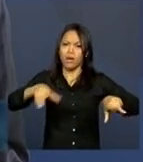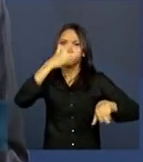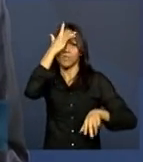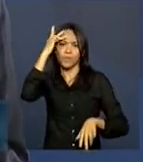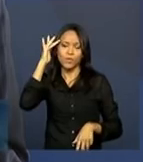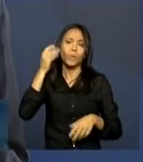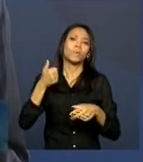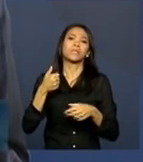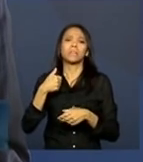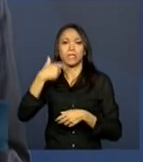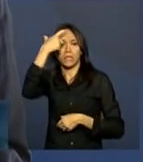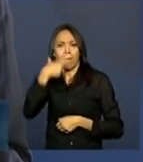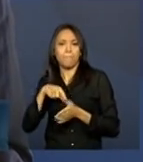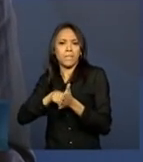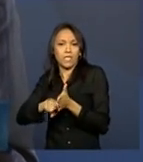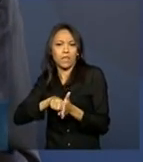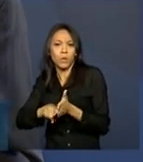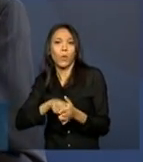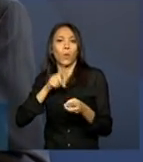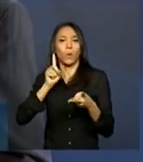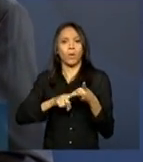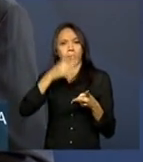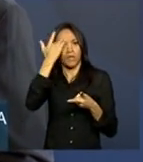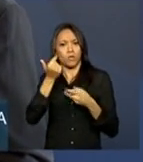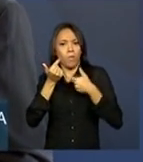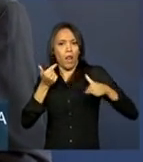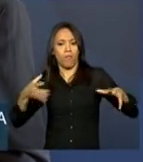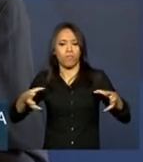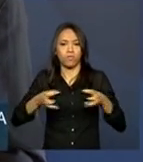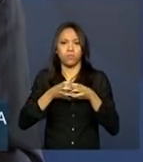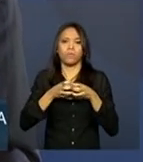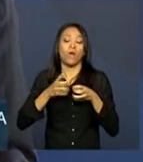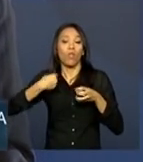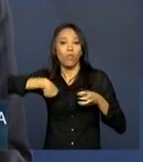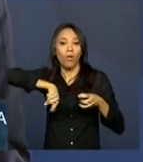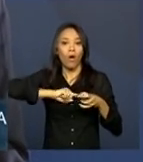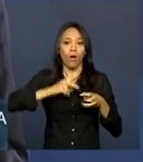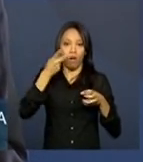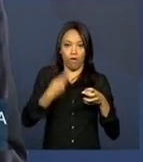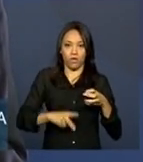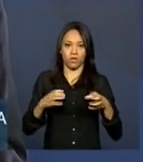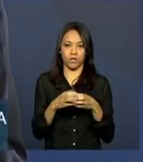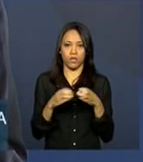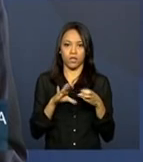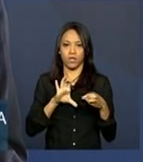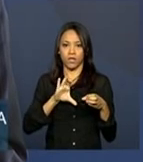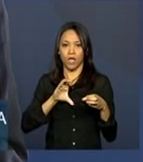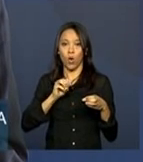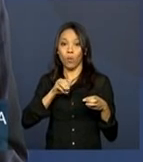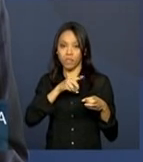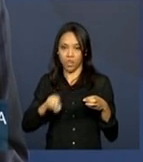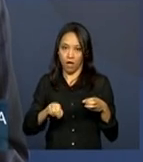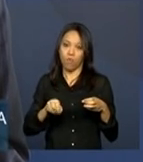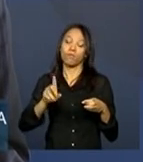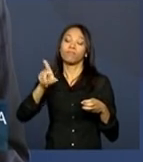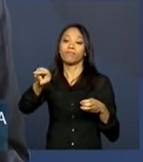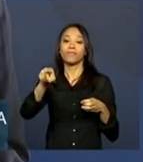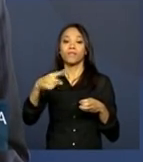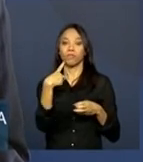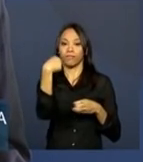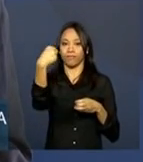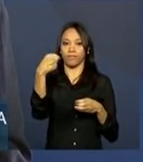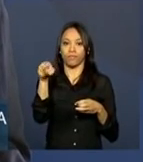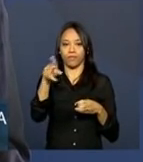e pesquisadores nós membros do colegiado por designação de vossa excelência